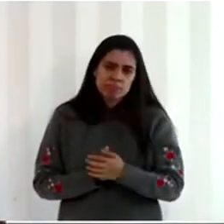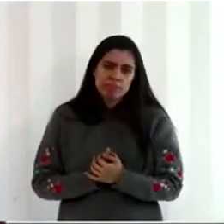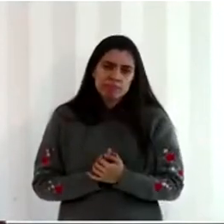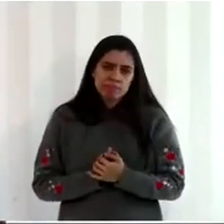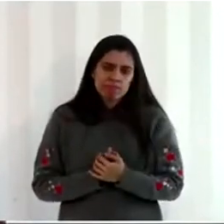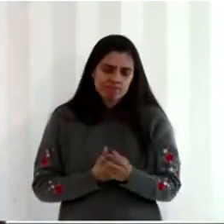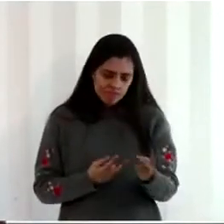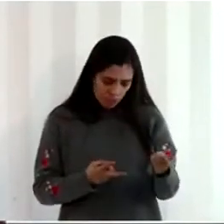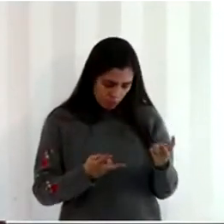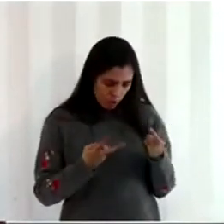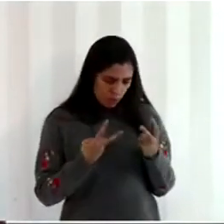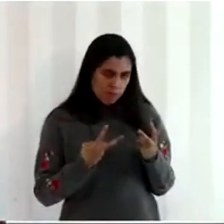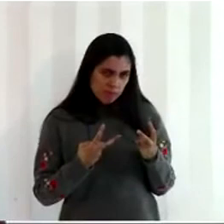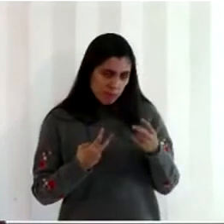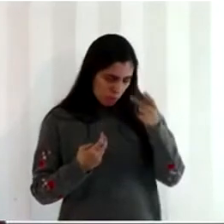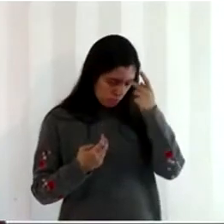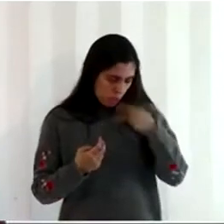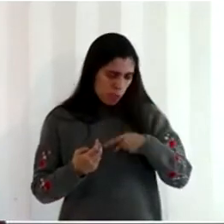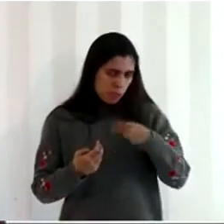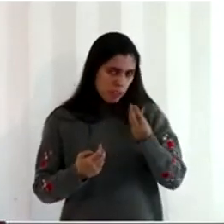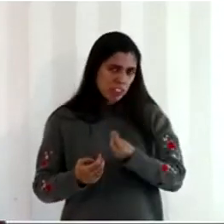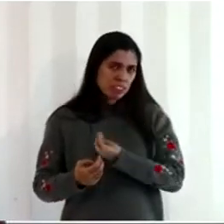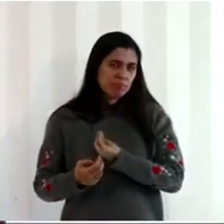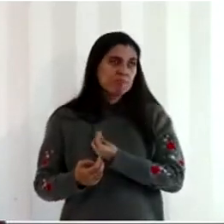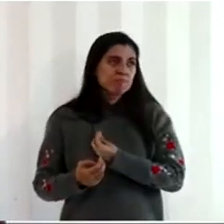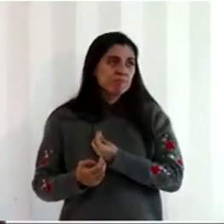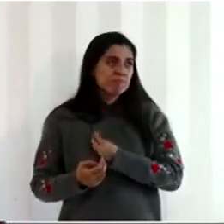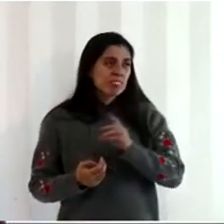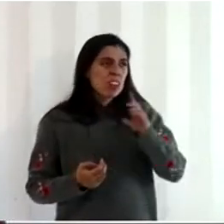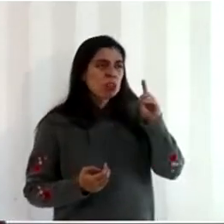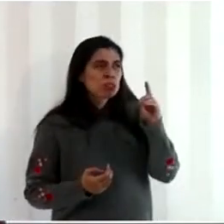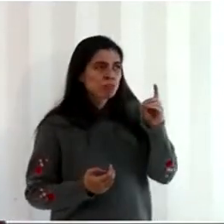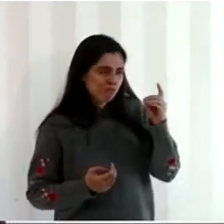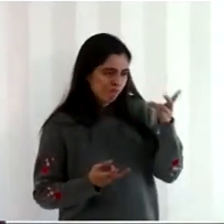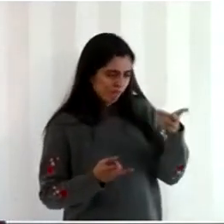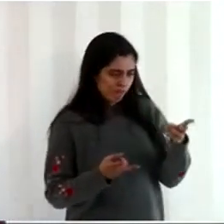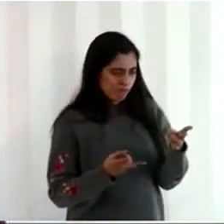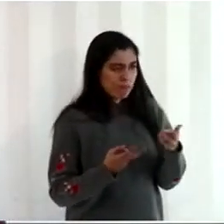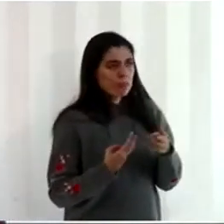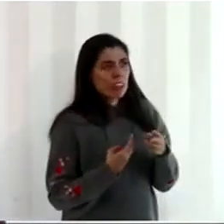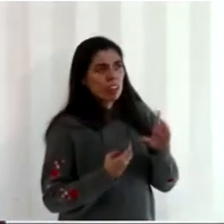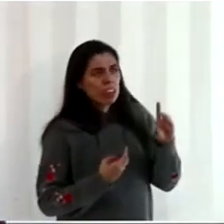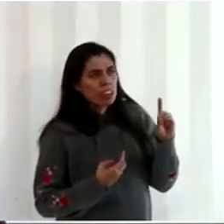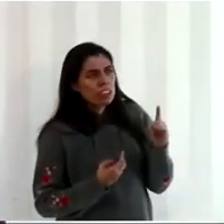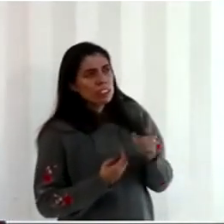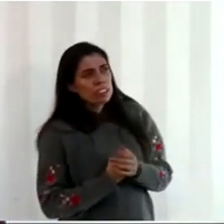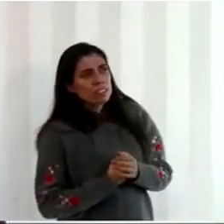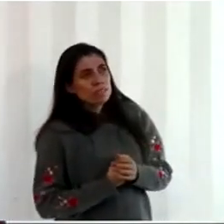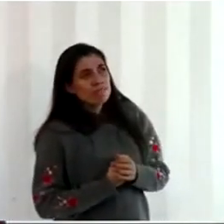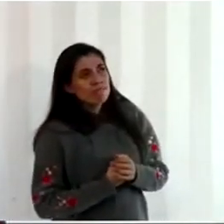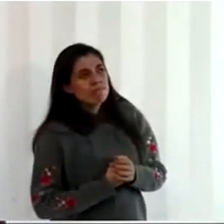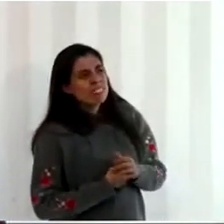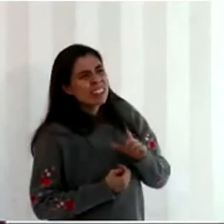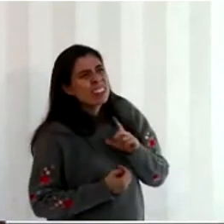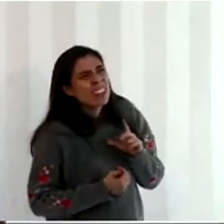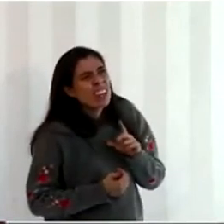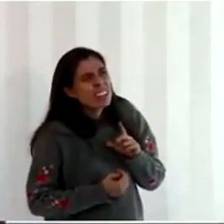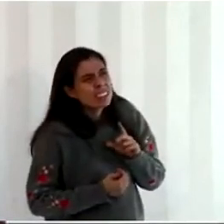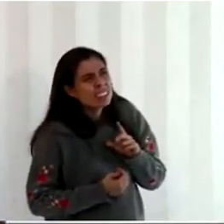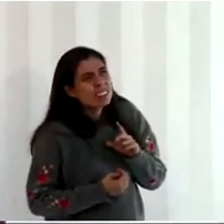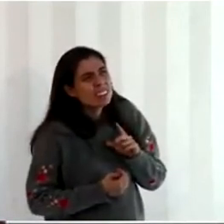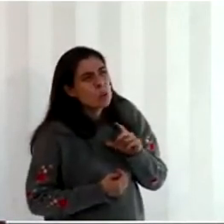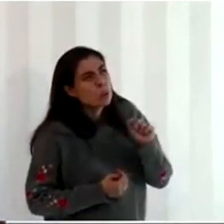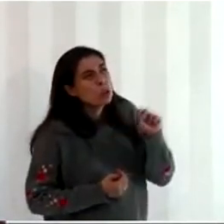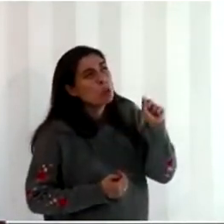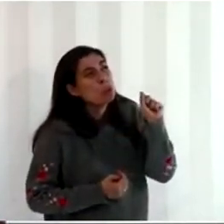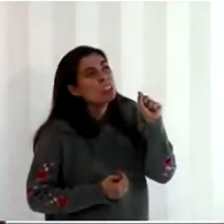que o Senhor não tem se agradado? Como nós lemos do Salmo 19. Absolve-me das coisas que me são